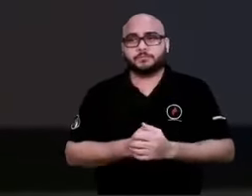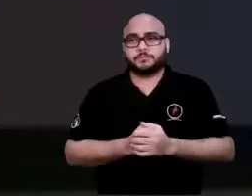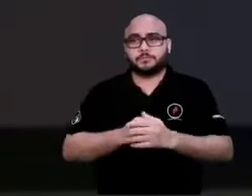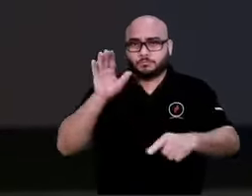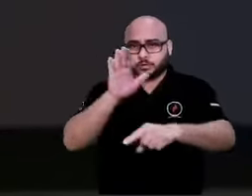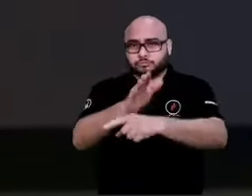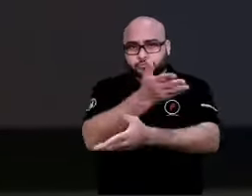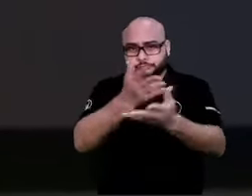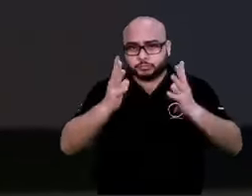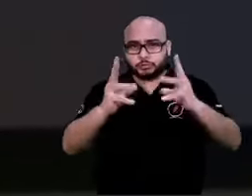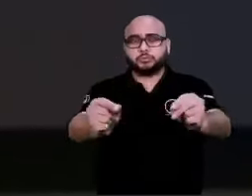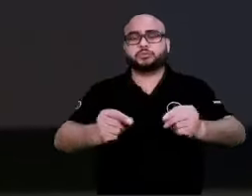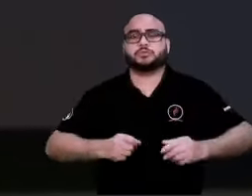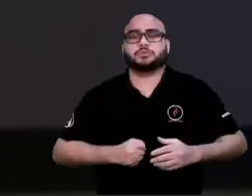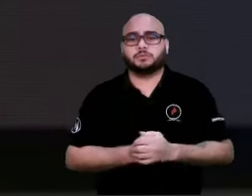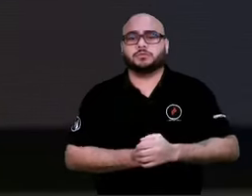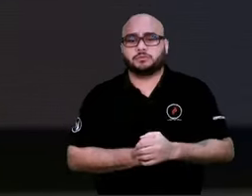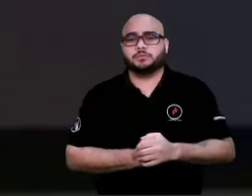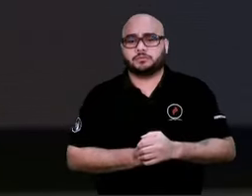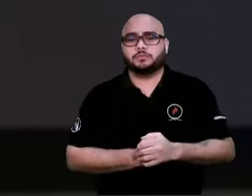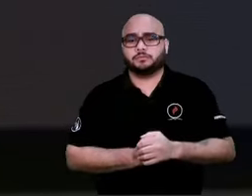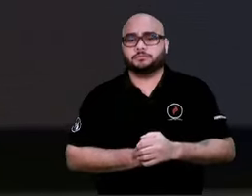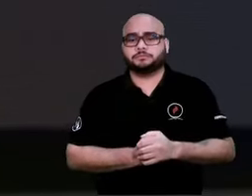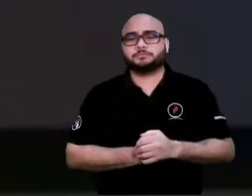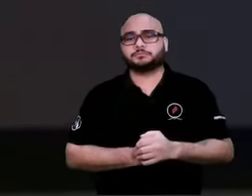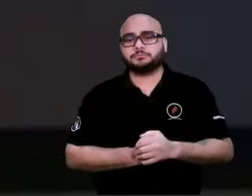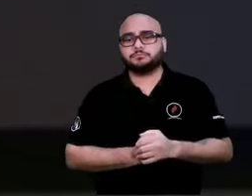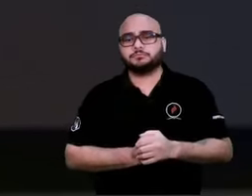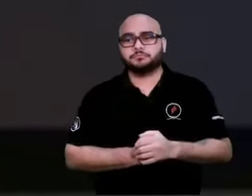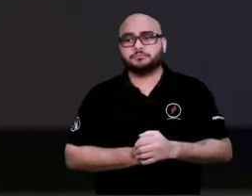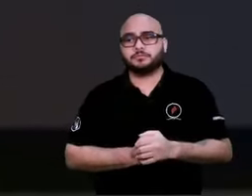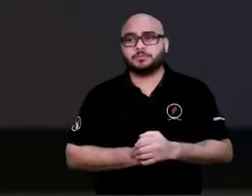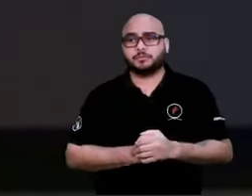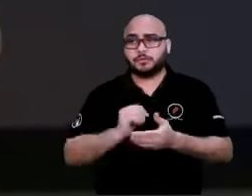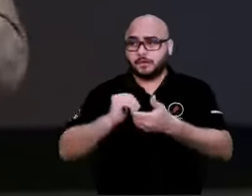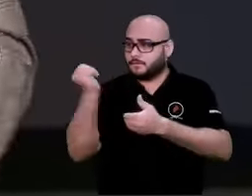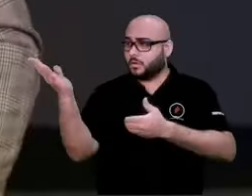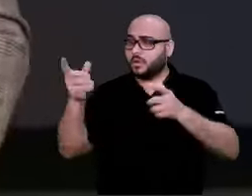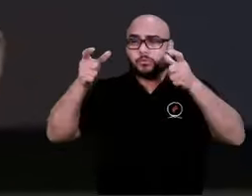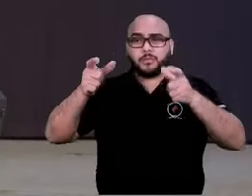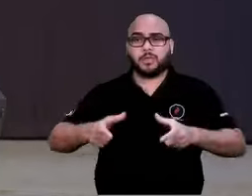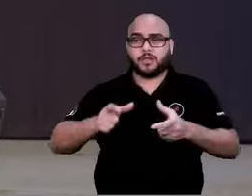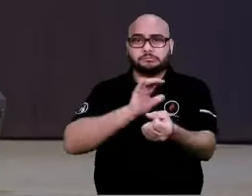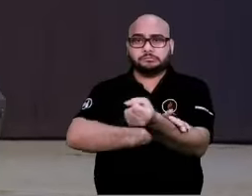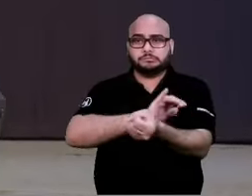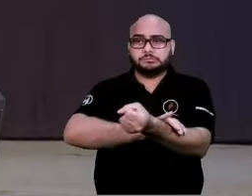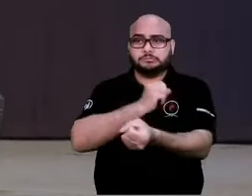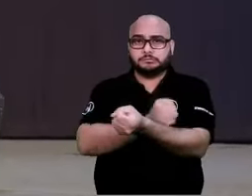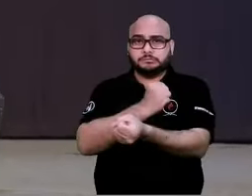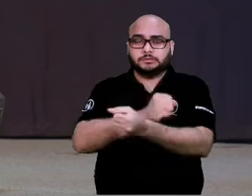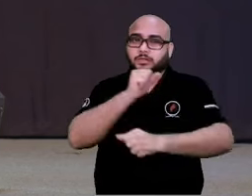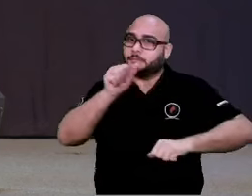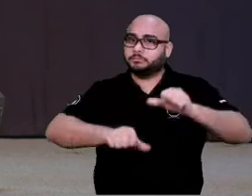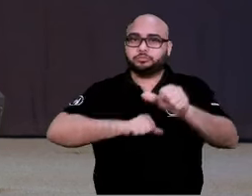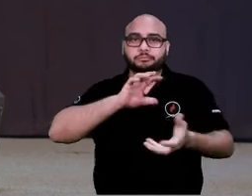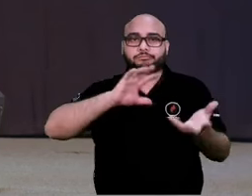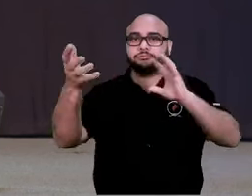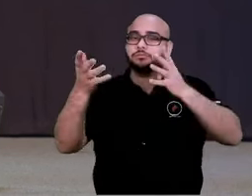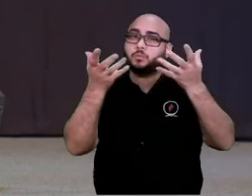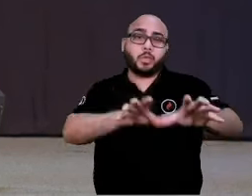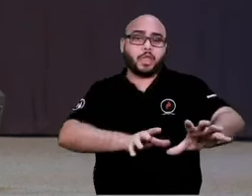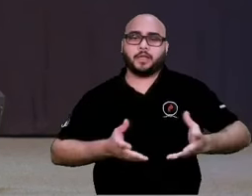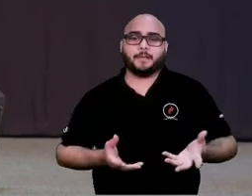Os centros de recuperação estão lotados de gente que não foram no tempo da oportunidade. Mas Sisaque disse: se sair de lá eu